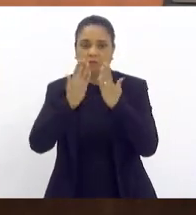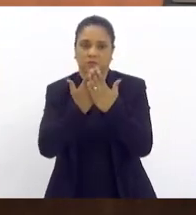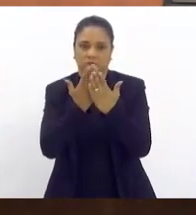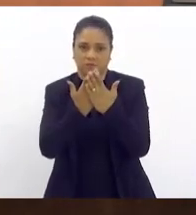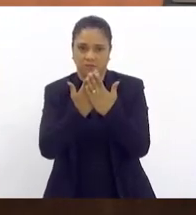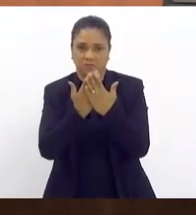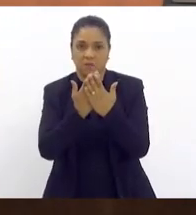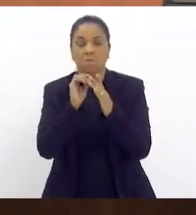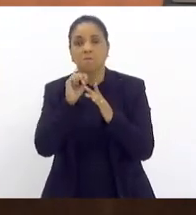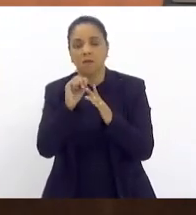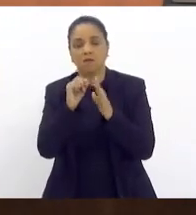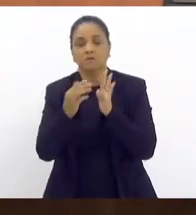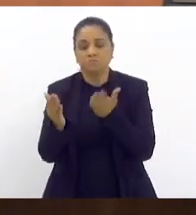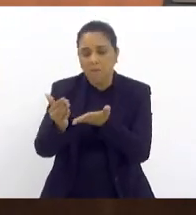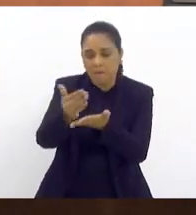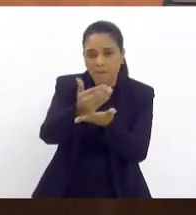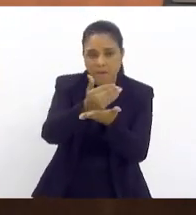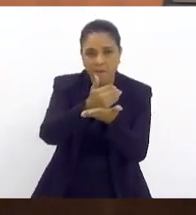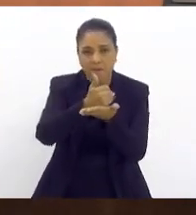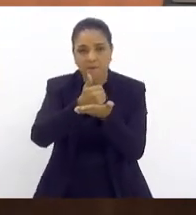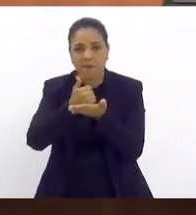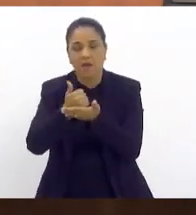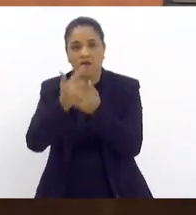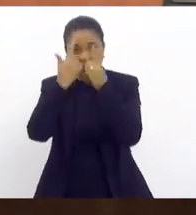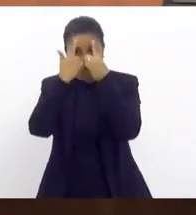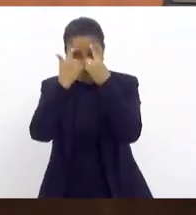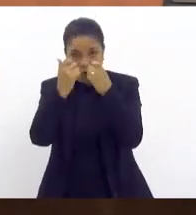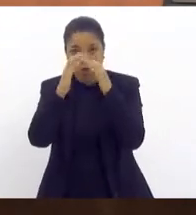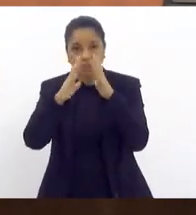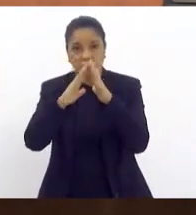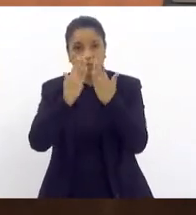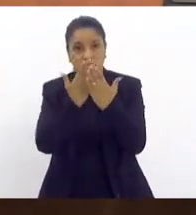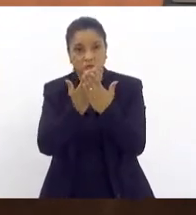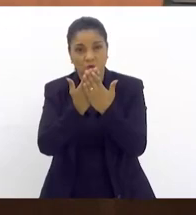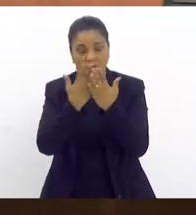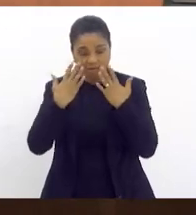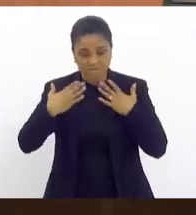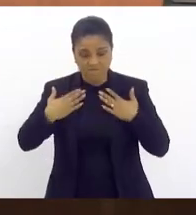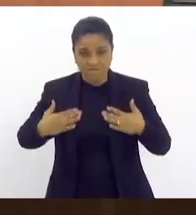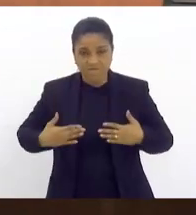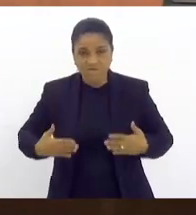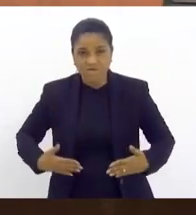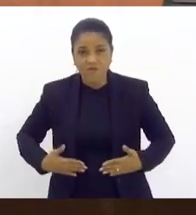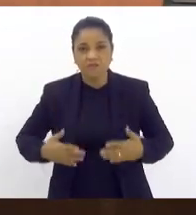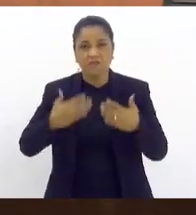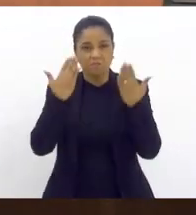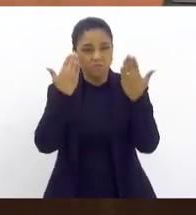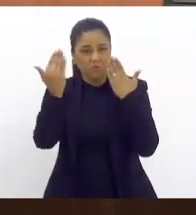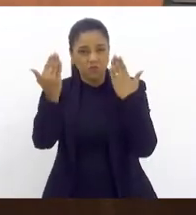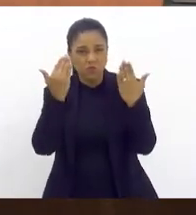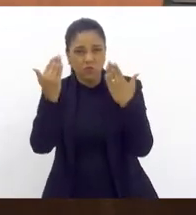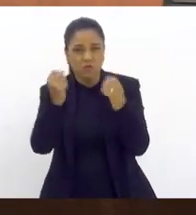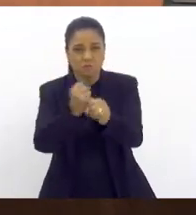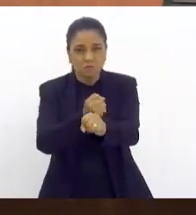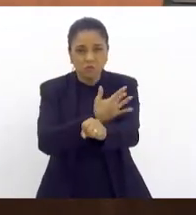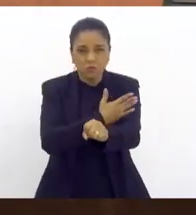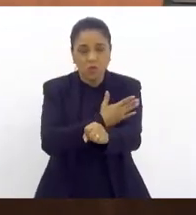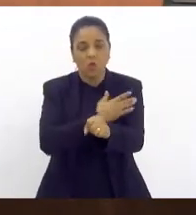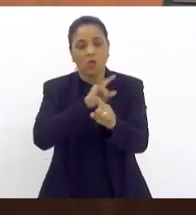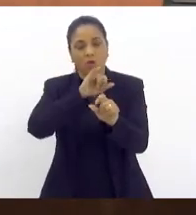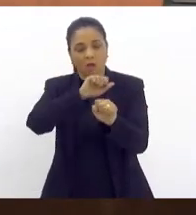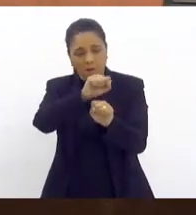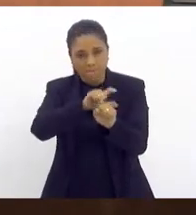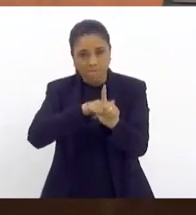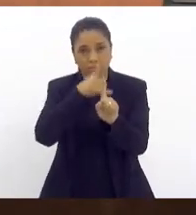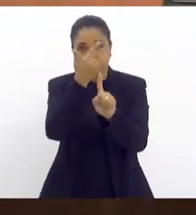dados como a violência escolar a partir da violência física virtual psicológica ao patrimônio o bullying